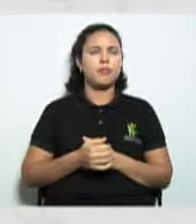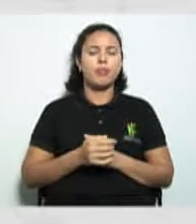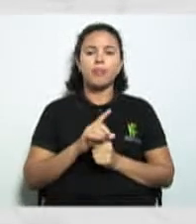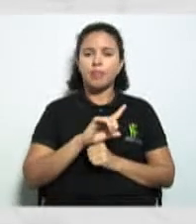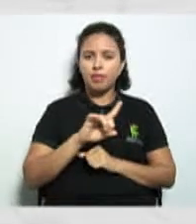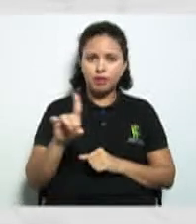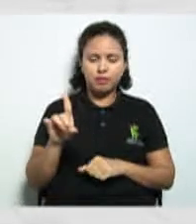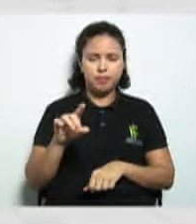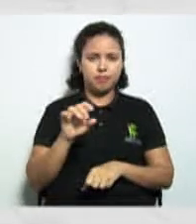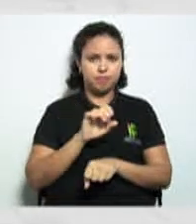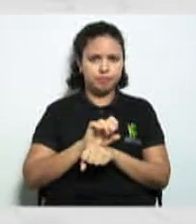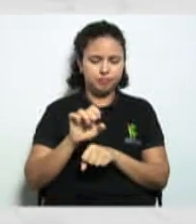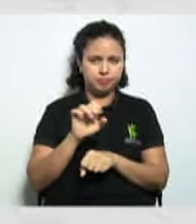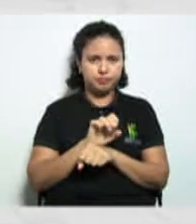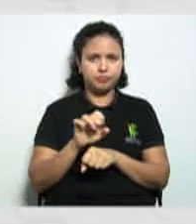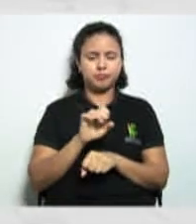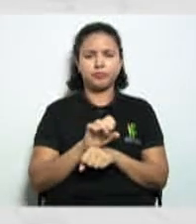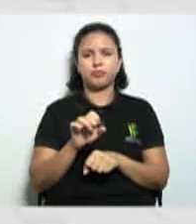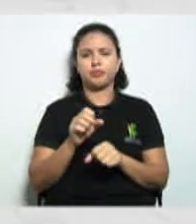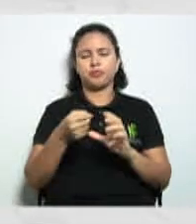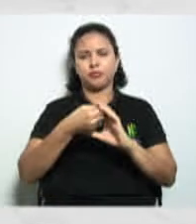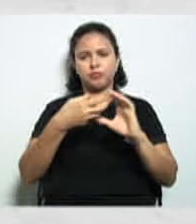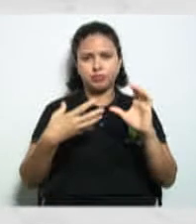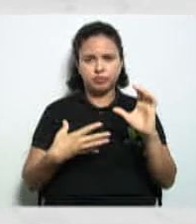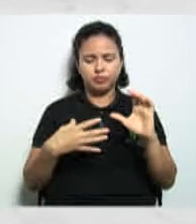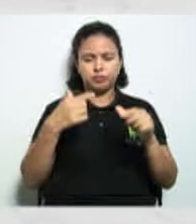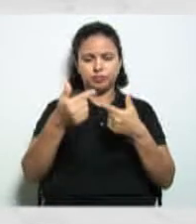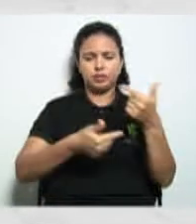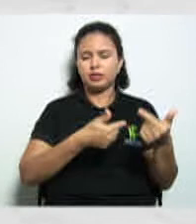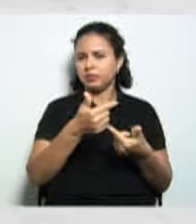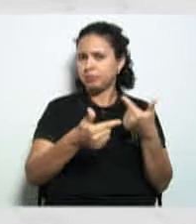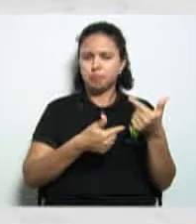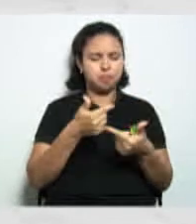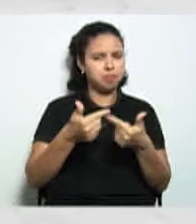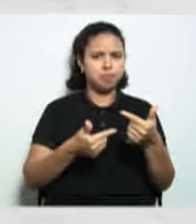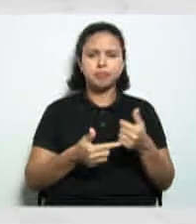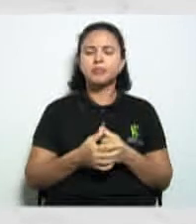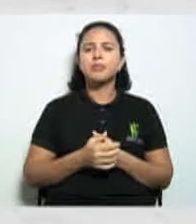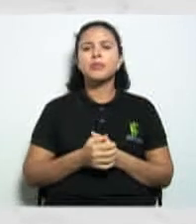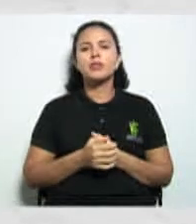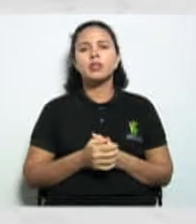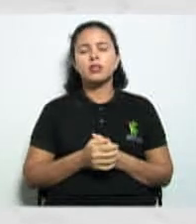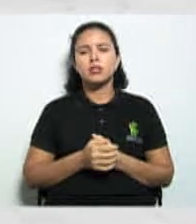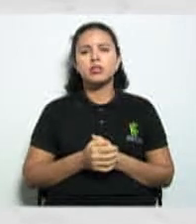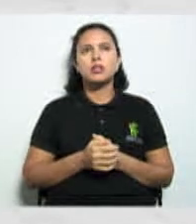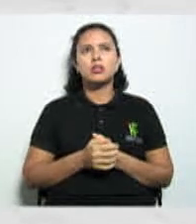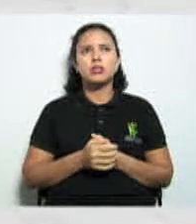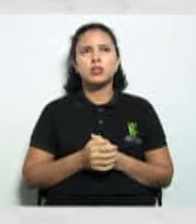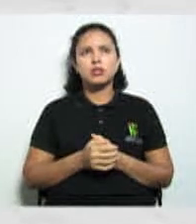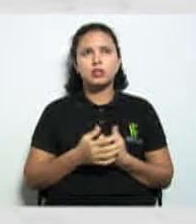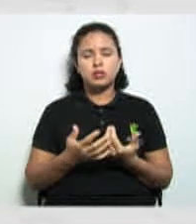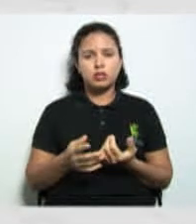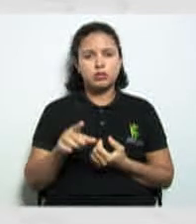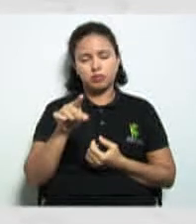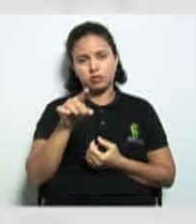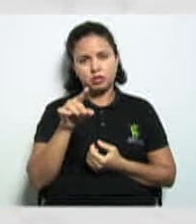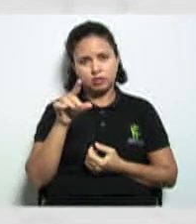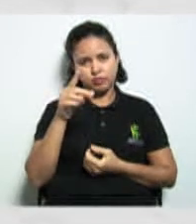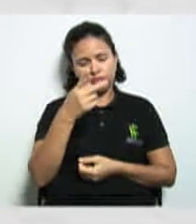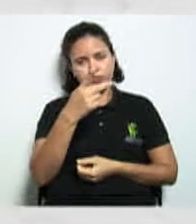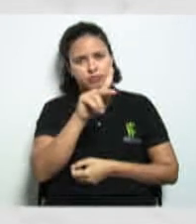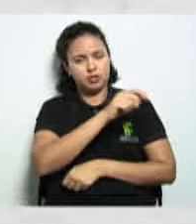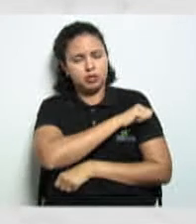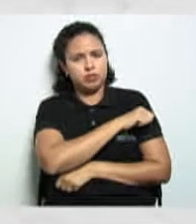não caracteriza vínculo de emprego de qualquer natureza. Lembra, vocês não são empregados, vocês